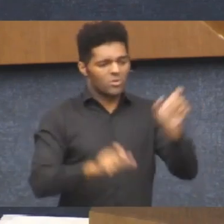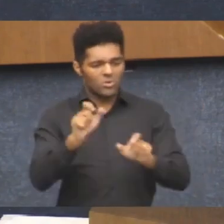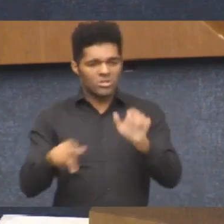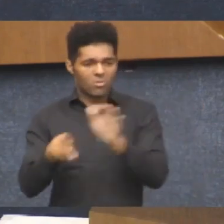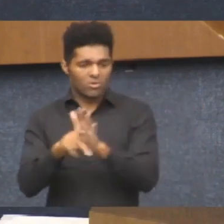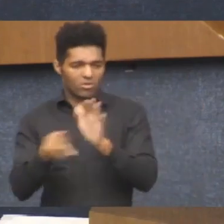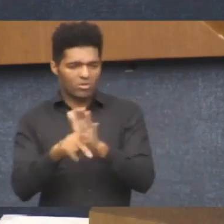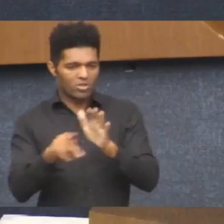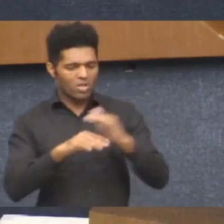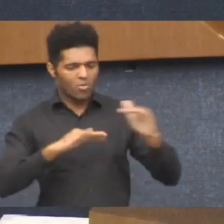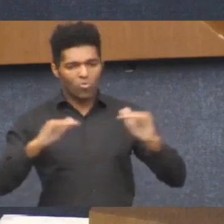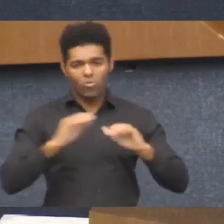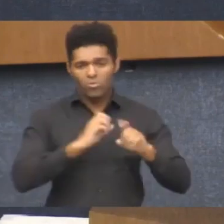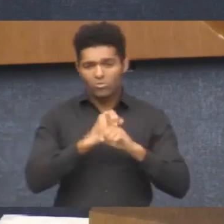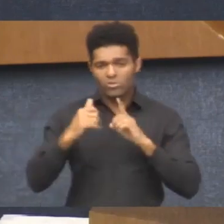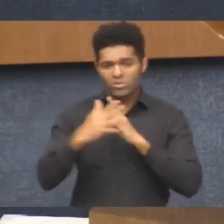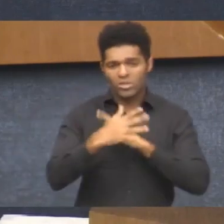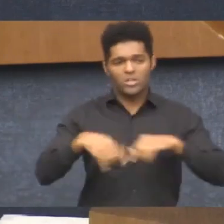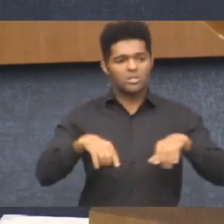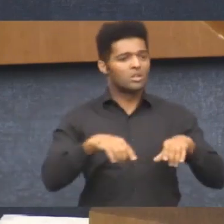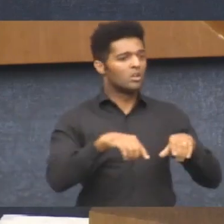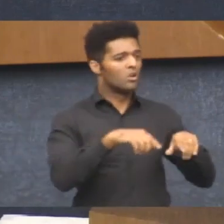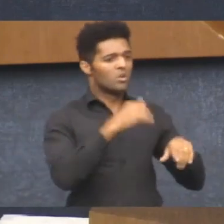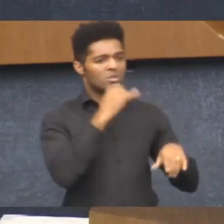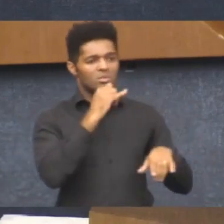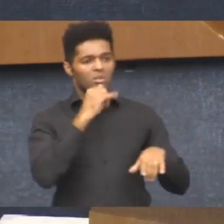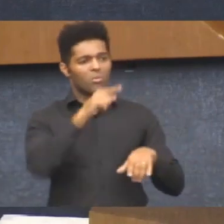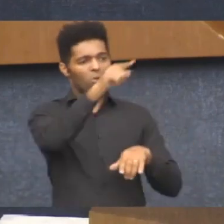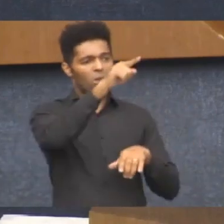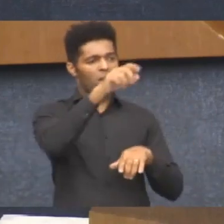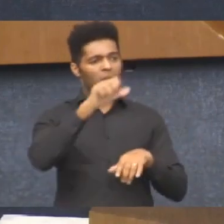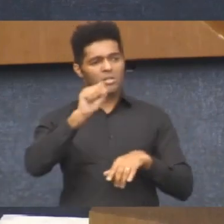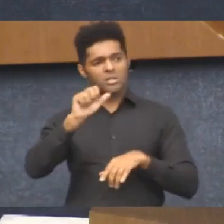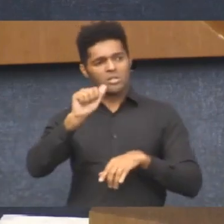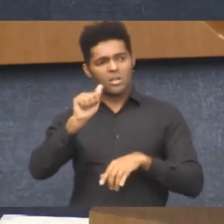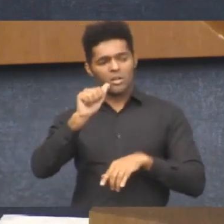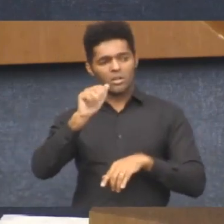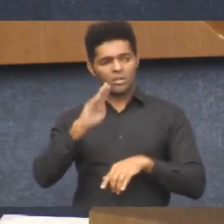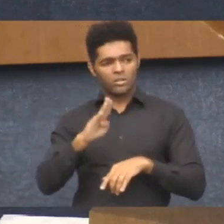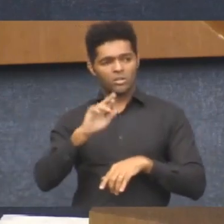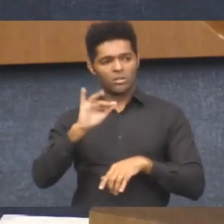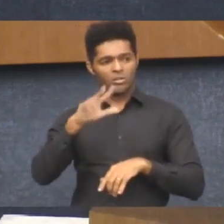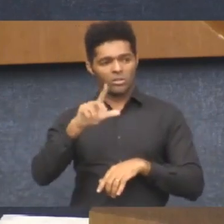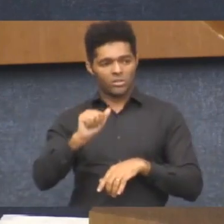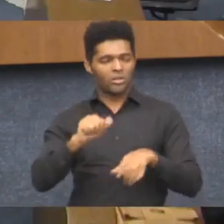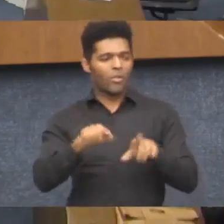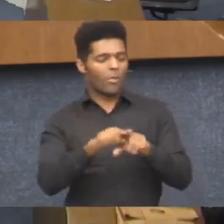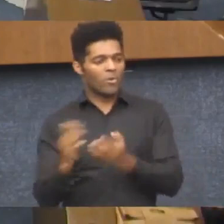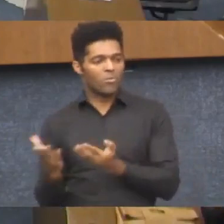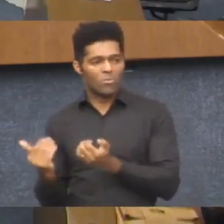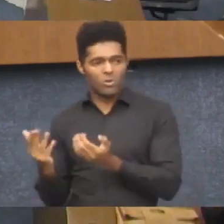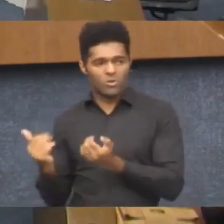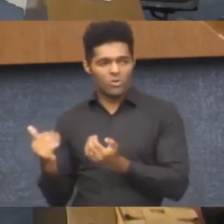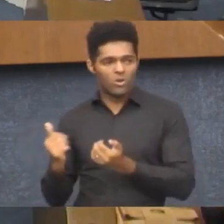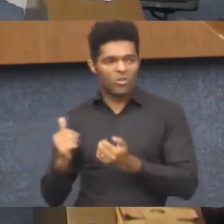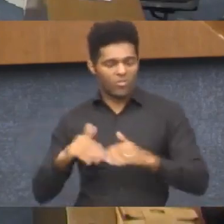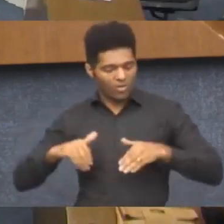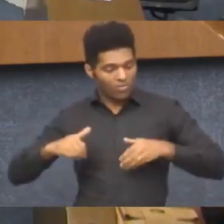direitos das pessoas usuárias do SUS, como a Sabrina, cadê a Sabrina, que é uma jovem militante da